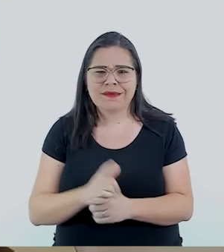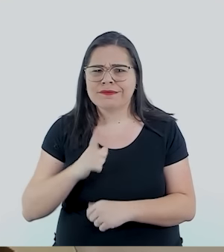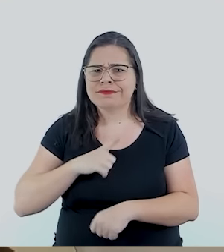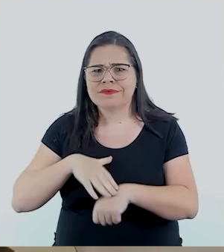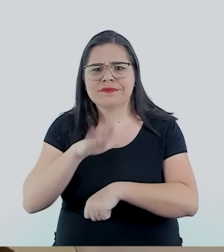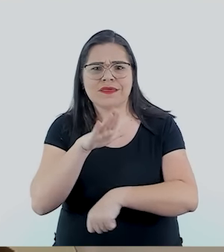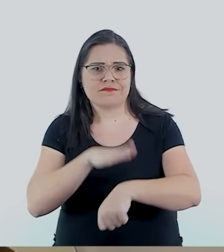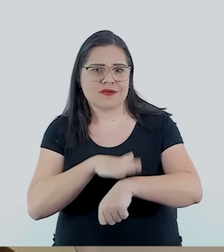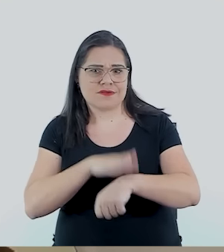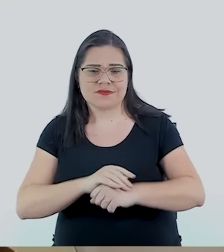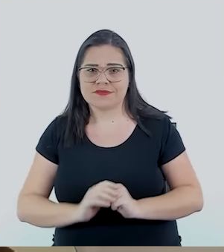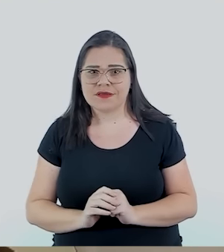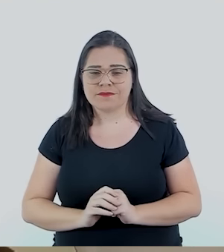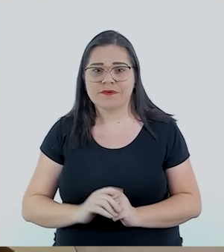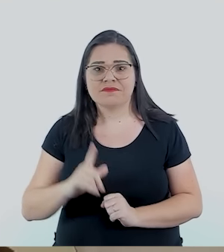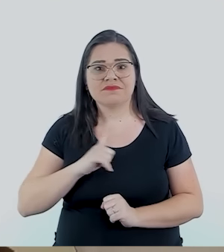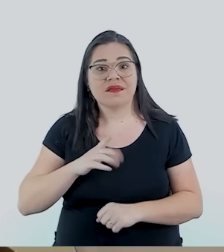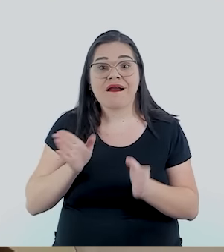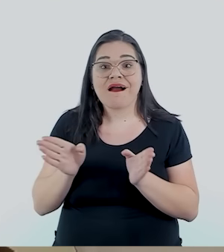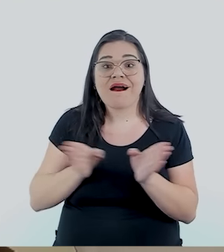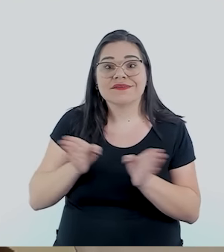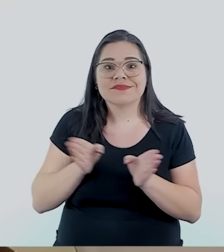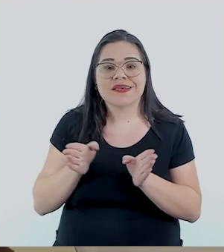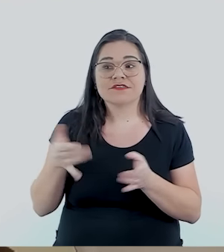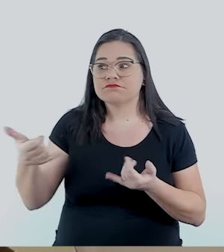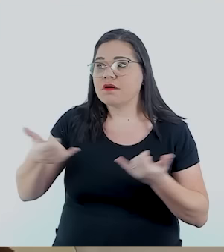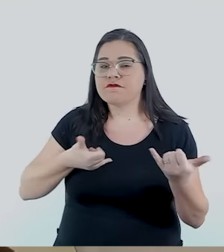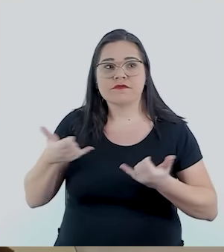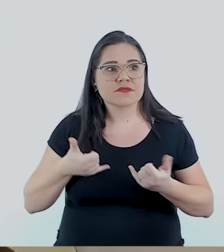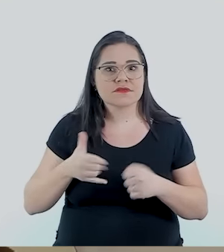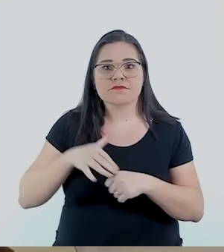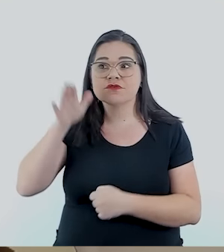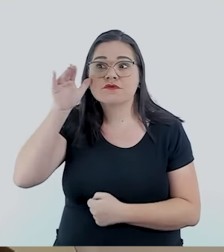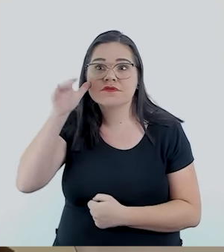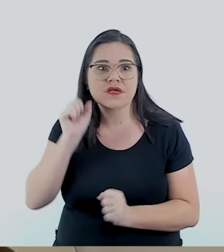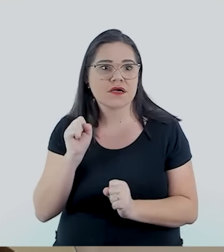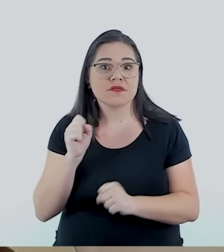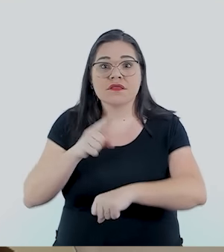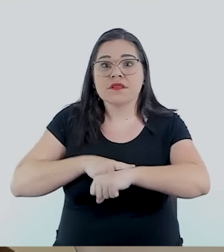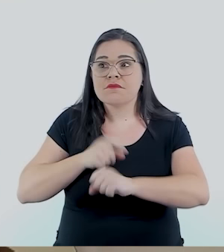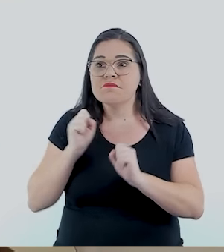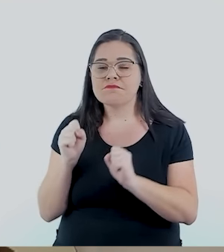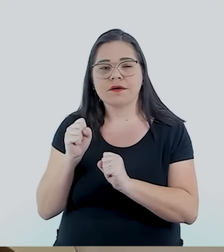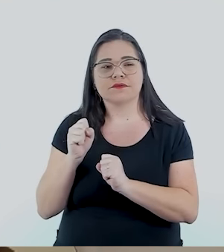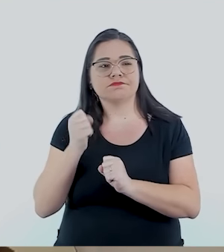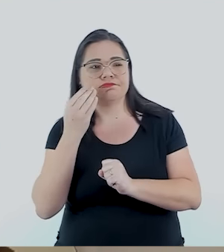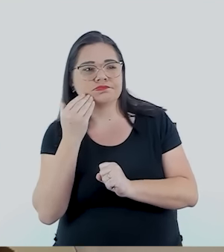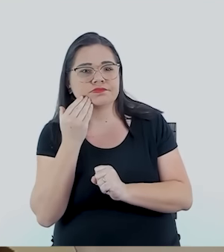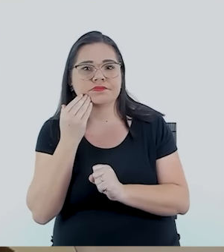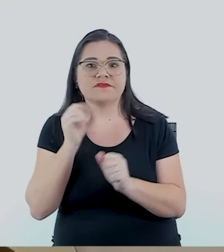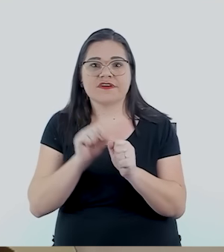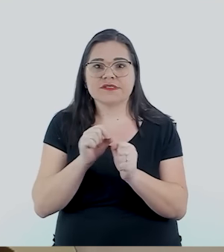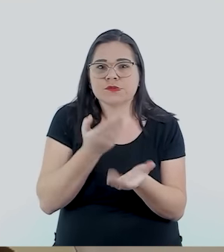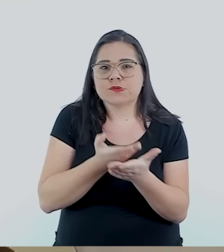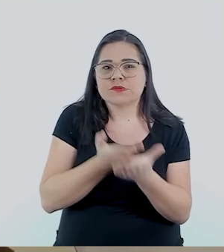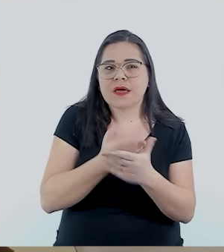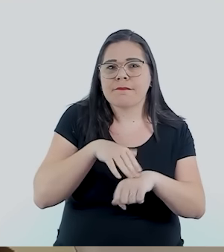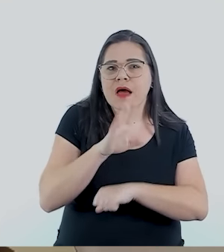muito mais tempo e tem muito mais acesso à informação mais curiosidade mais possibilidade de est daqui fazer uma pós--graduação